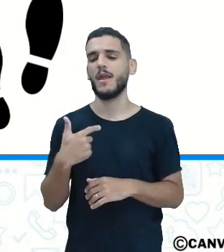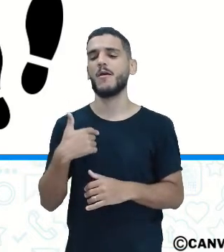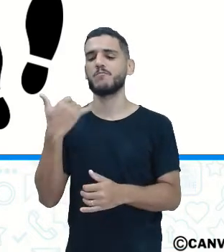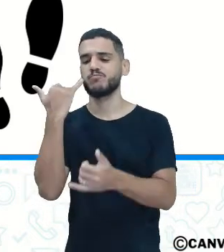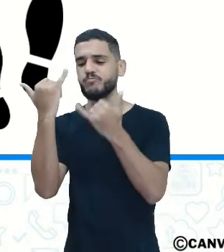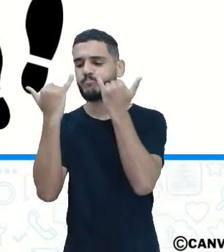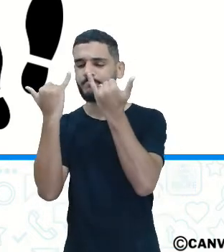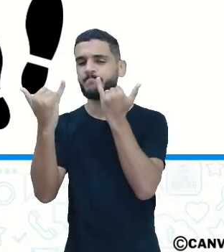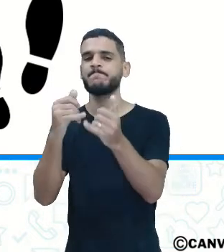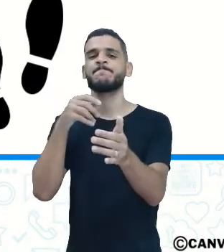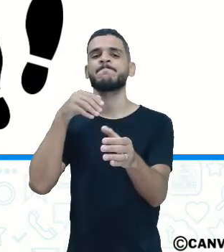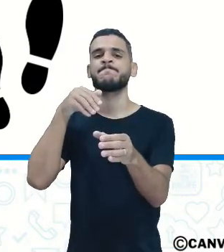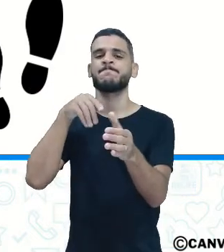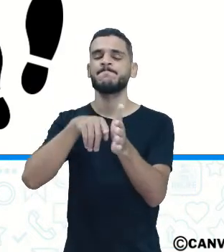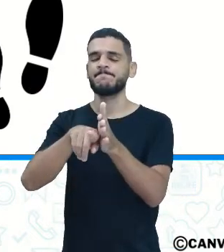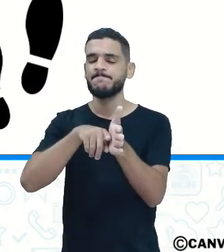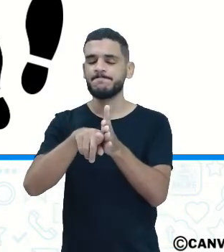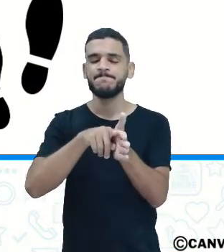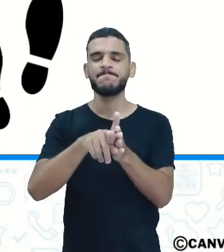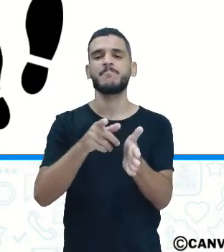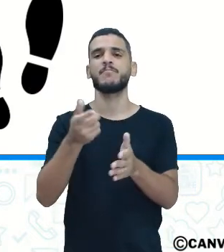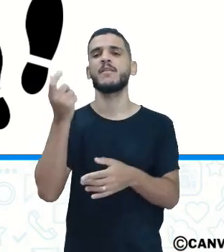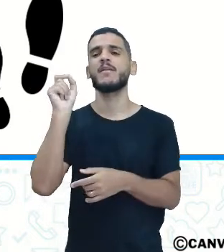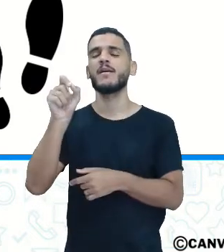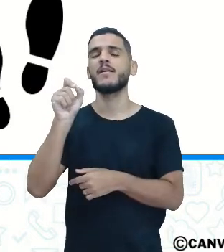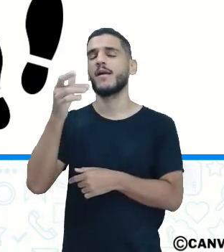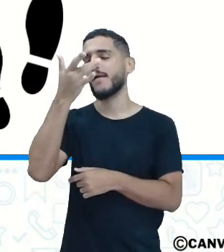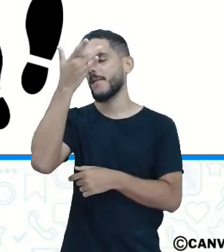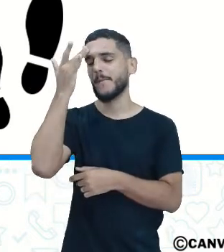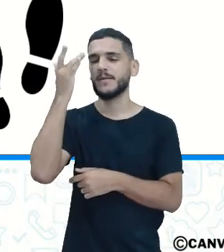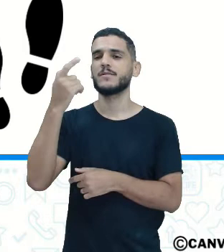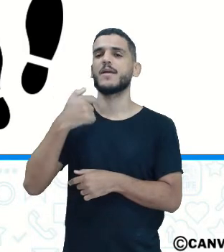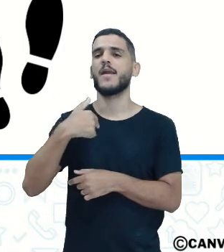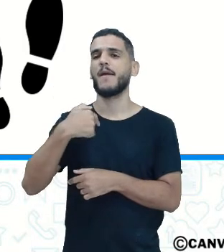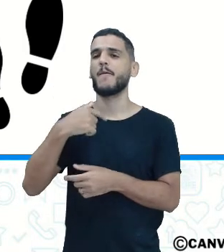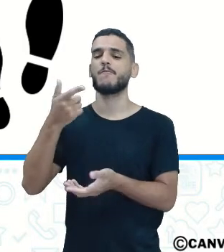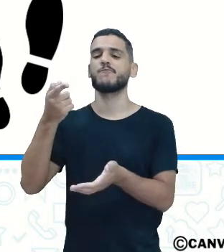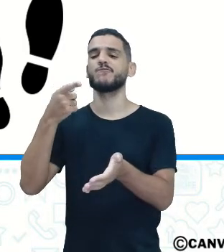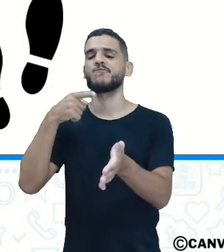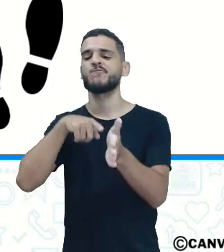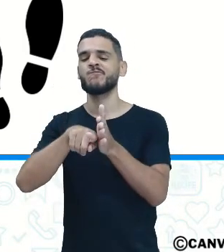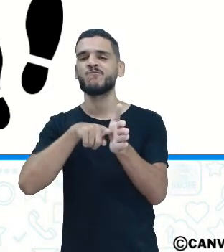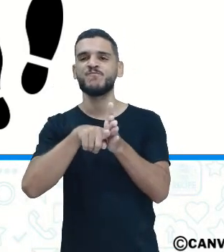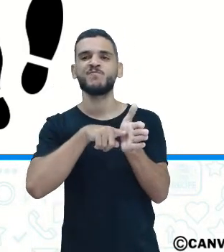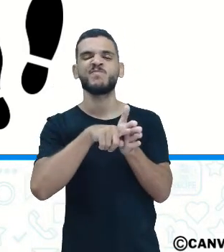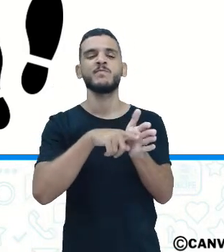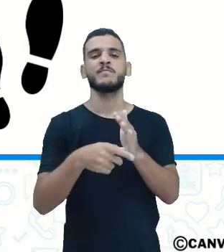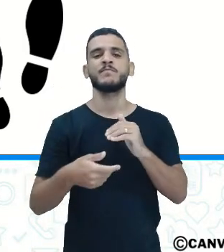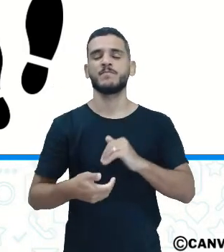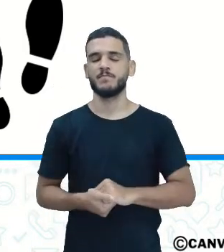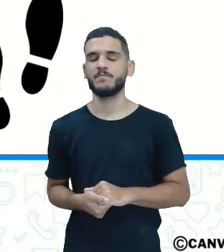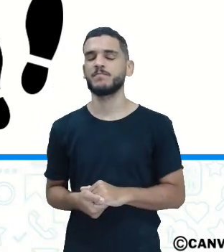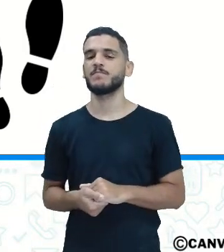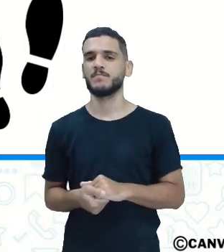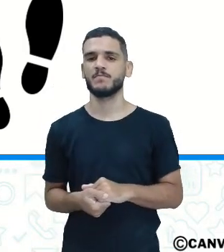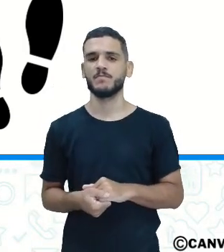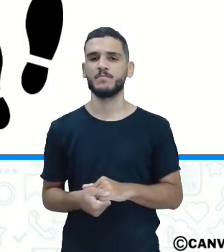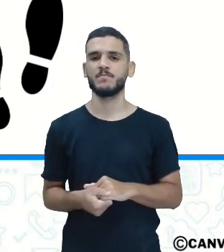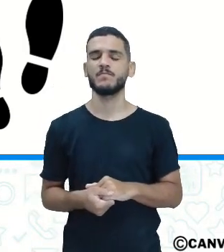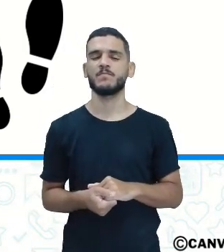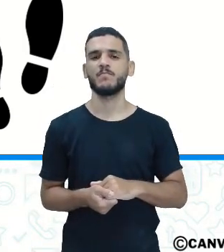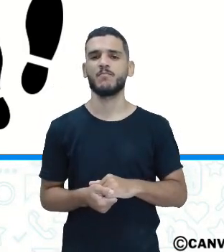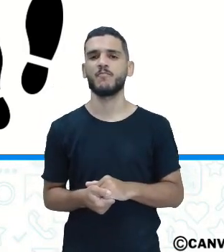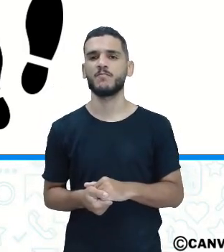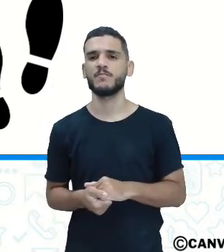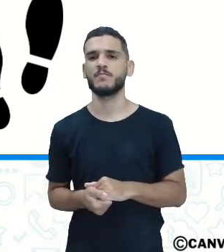perguntar para eles, aí eu coloquei aí quem foram as pessoas que eu procurei saber as informações para essa eleição do